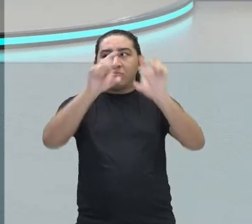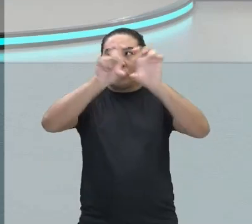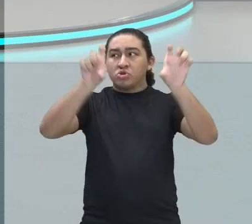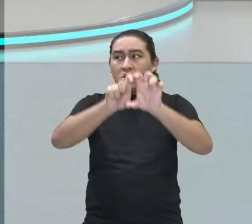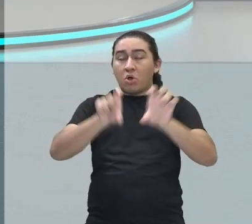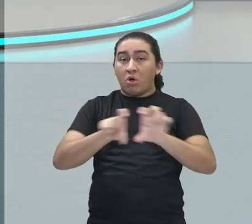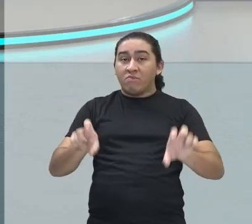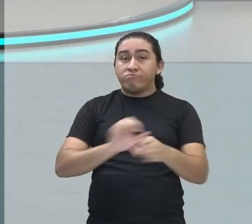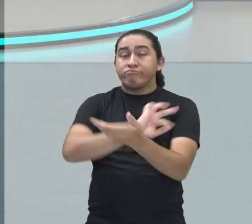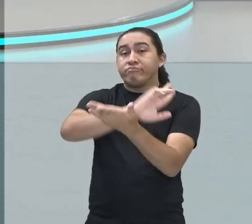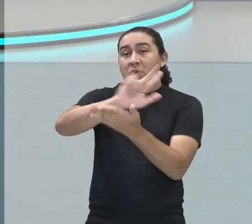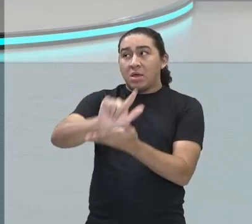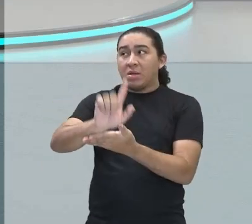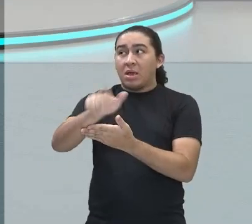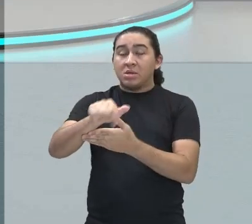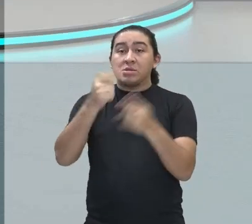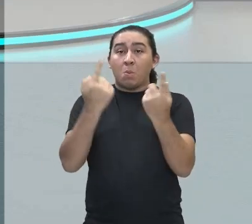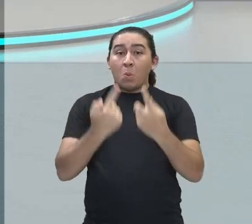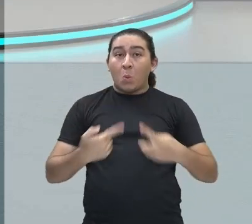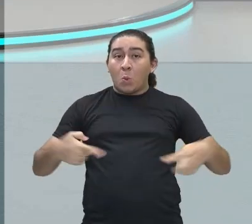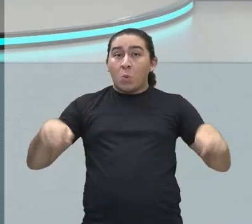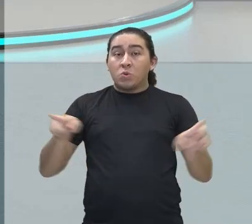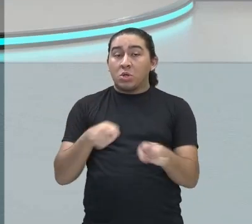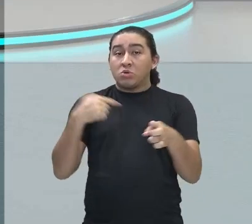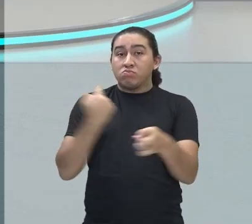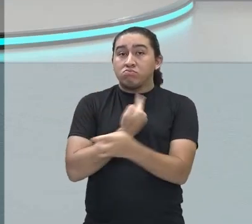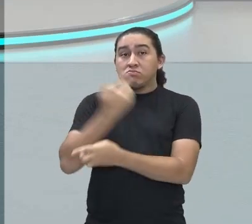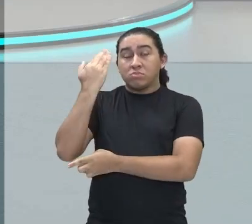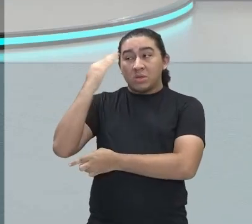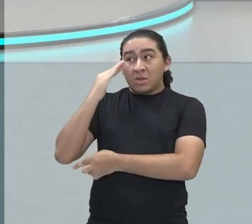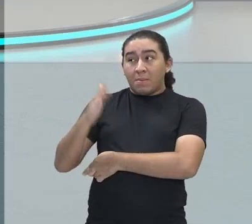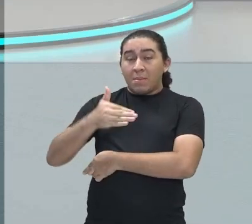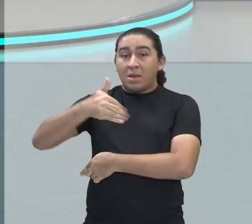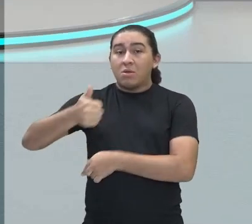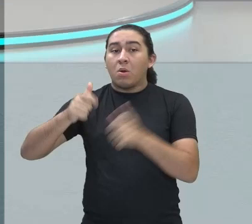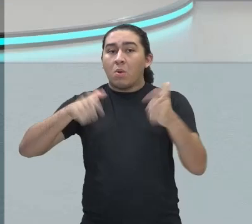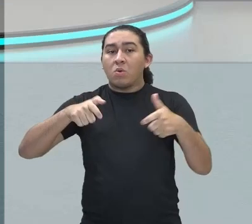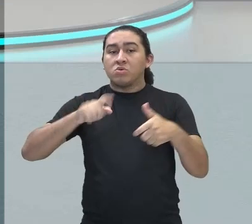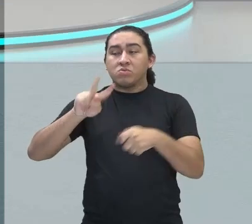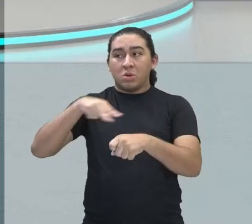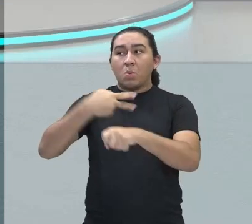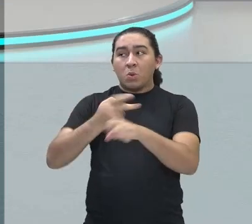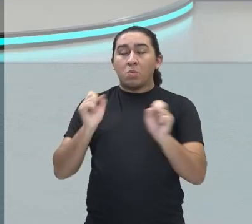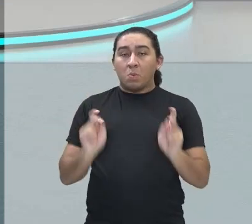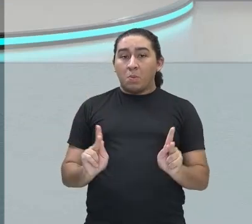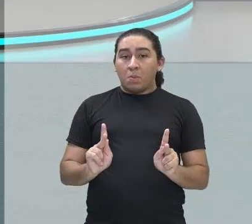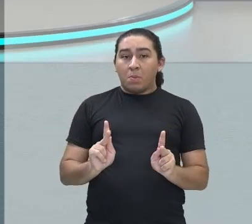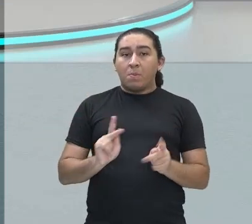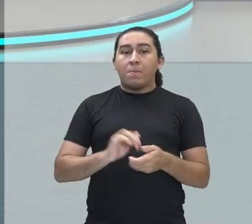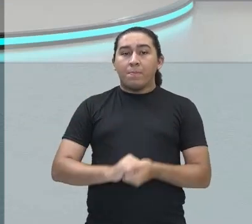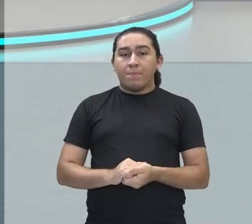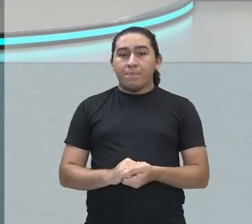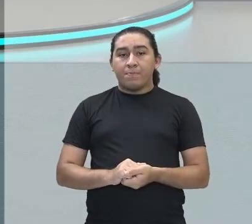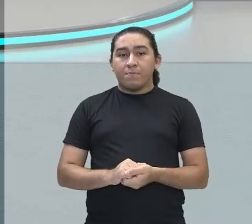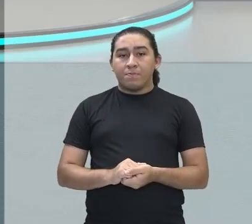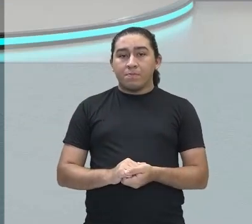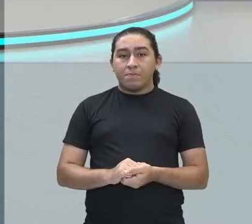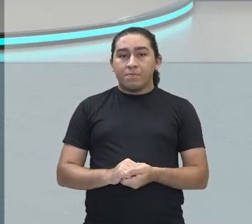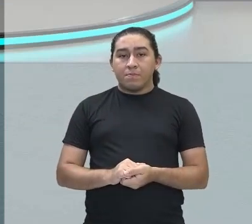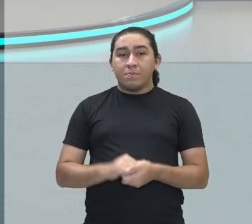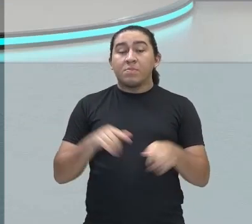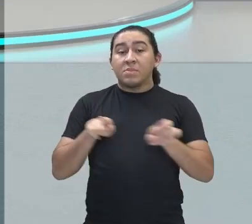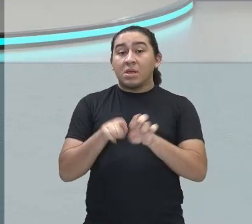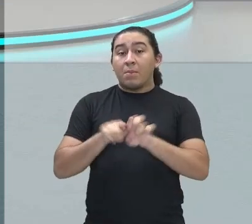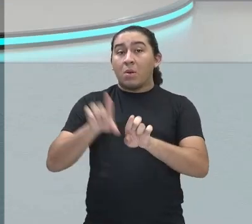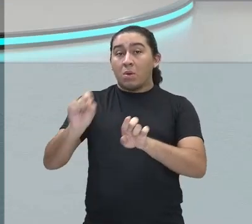Então, essa musicalidade nós vamos entender um pouco mais daqui a pouco. Rigor formal,